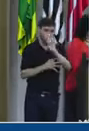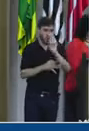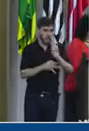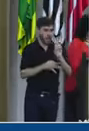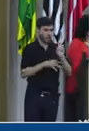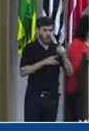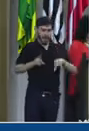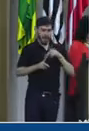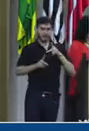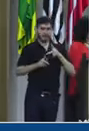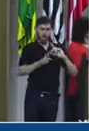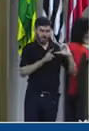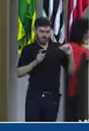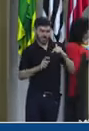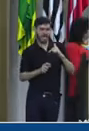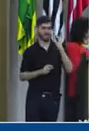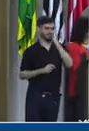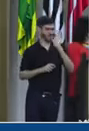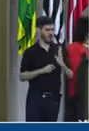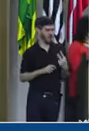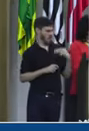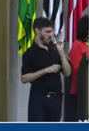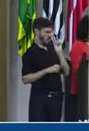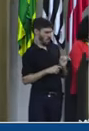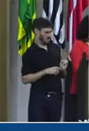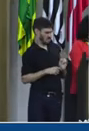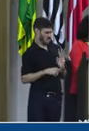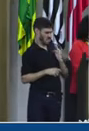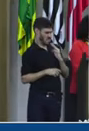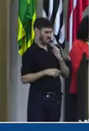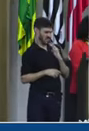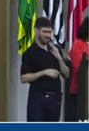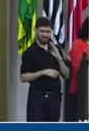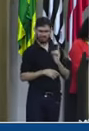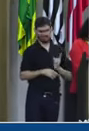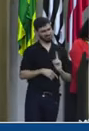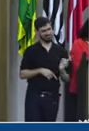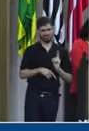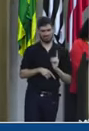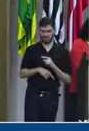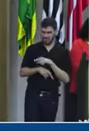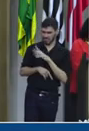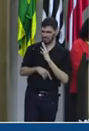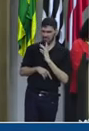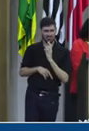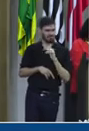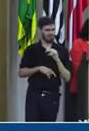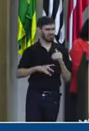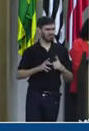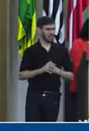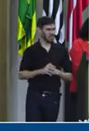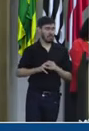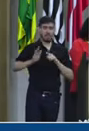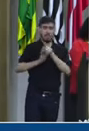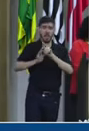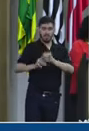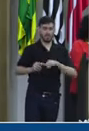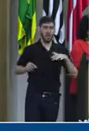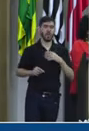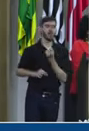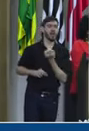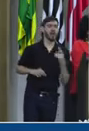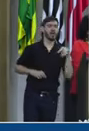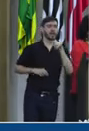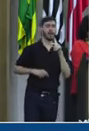povos tradicionais no Brasil. Tinha gente que olhava assim, eu nunca ouvi falar. Deixa eu fazer uma pergunta para o auditório. Quantos aqui conhecem